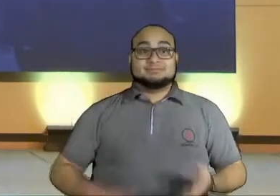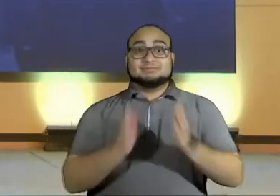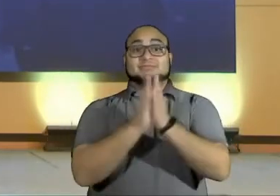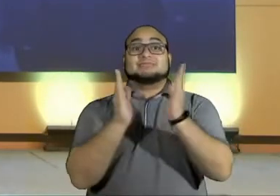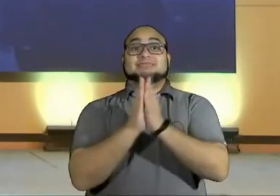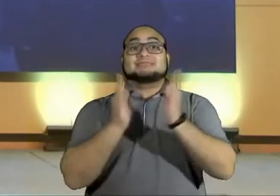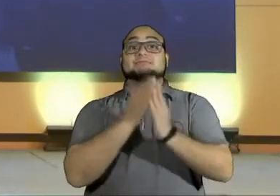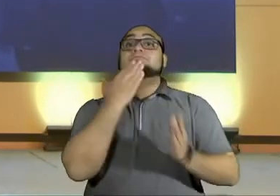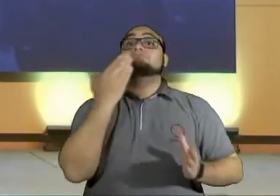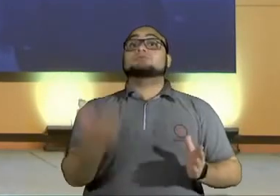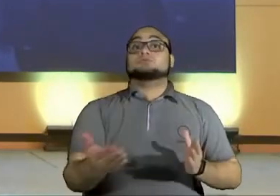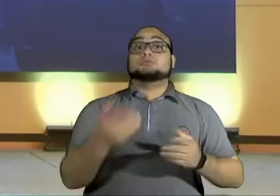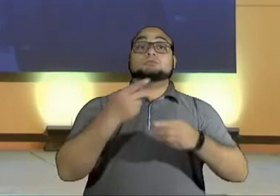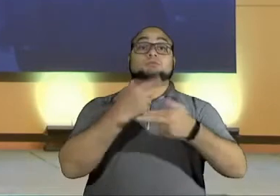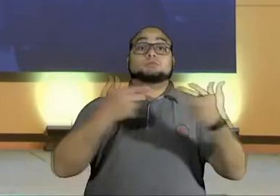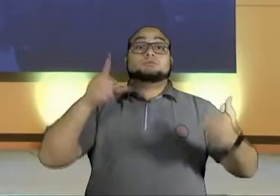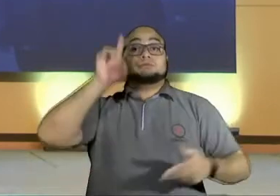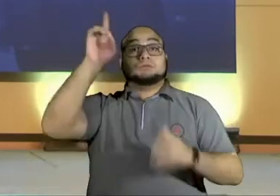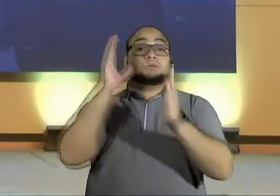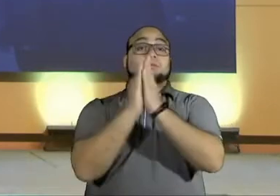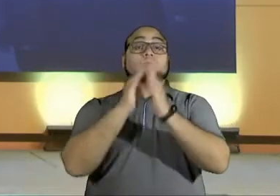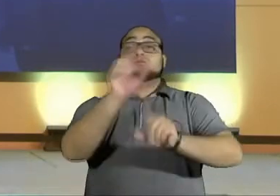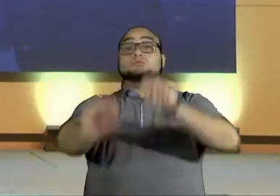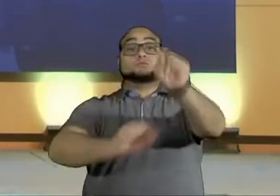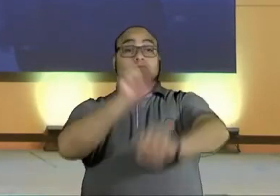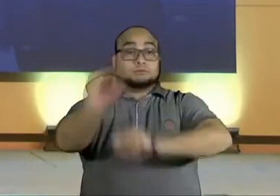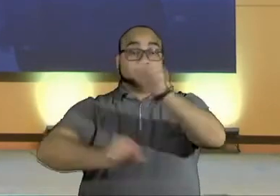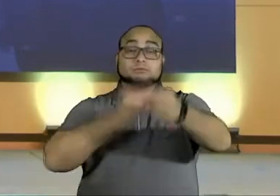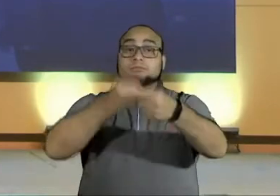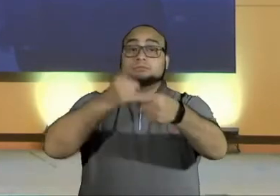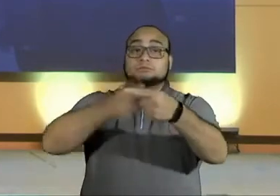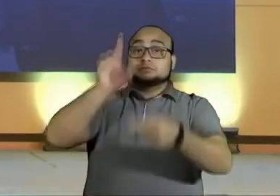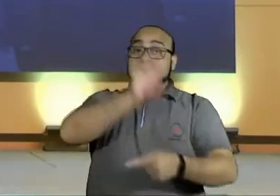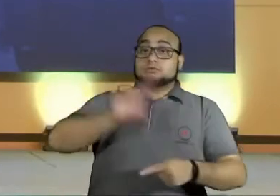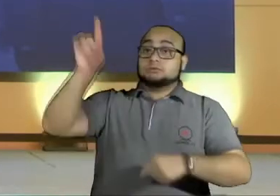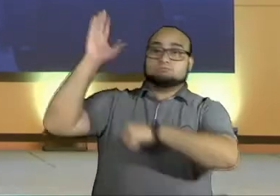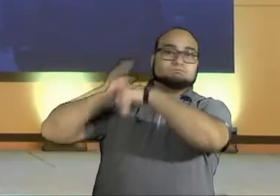algo para Deus, eles oravam e diziam assim: porque tu disseste.